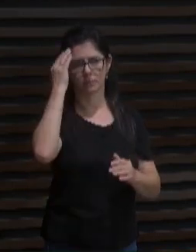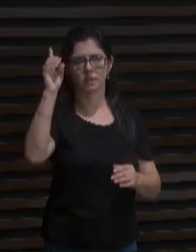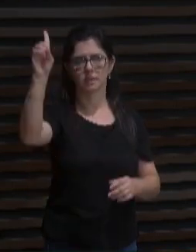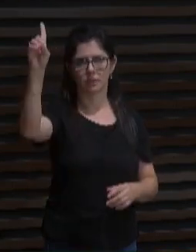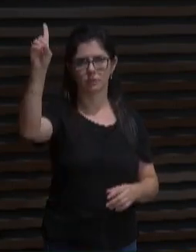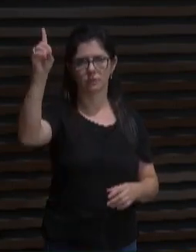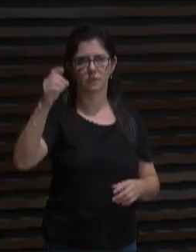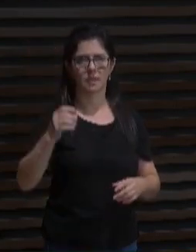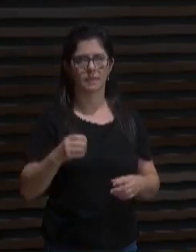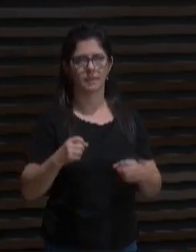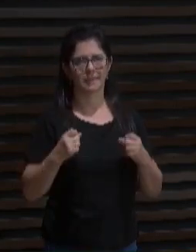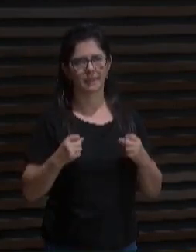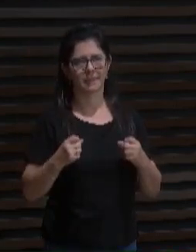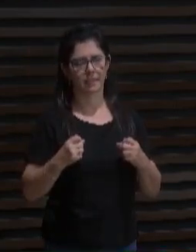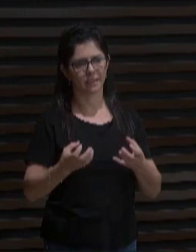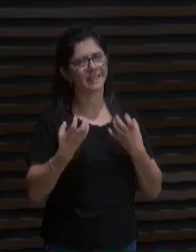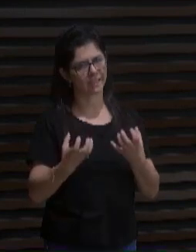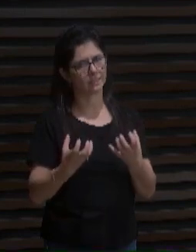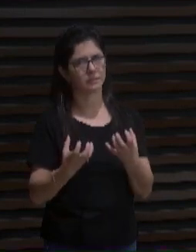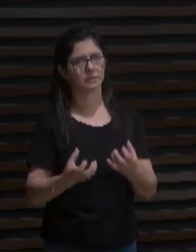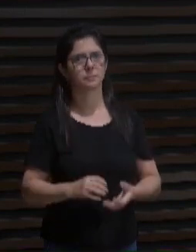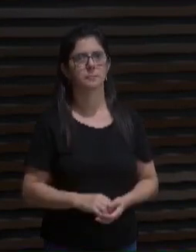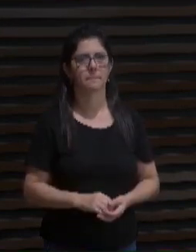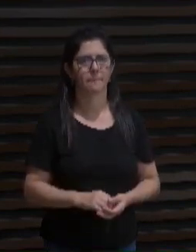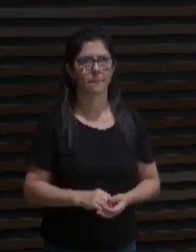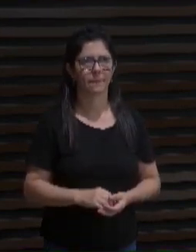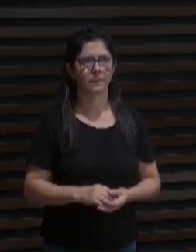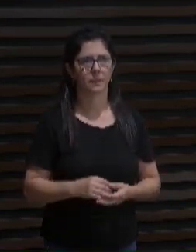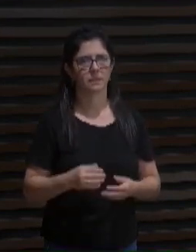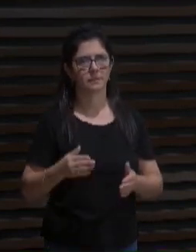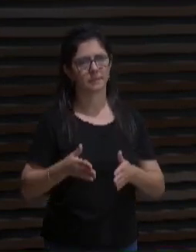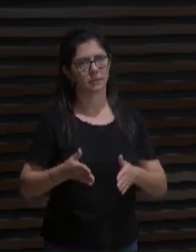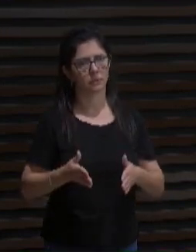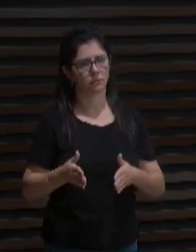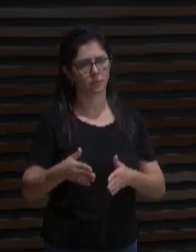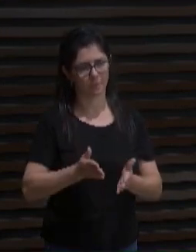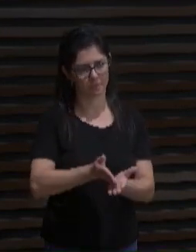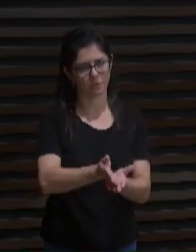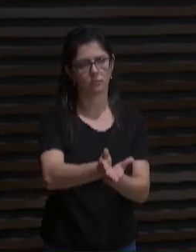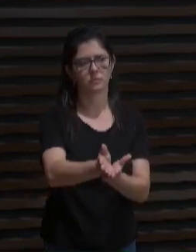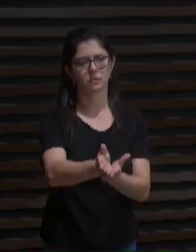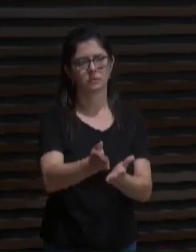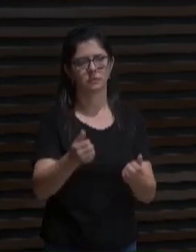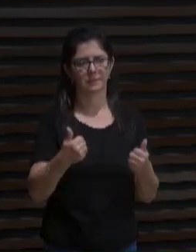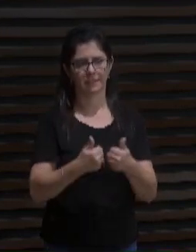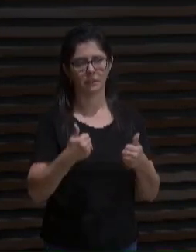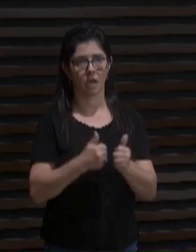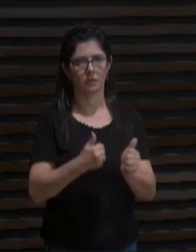caminho certo, seguindo os passos que Jesus ensinou seus